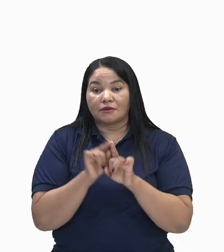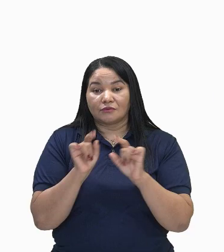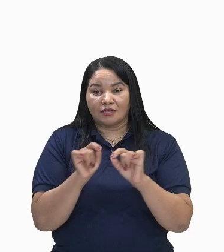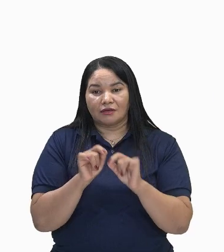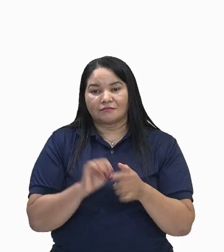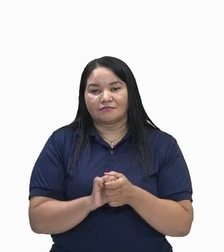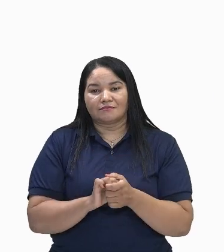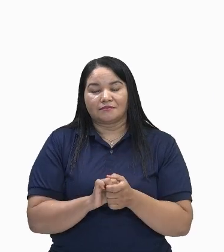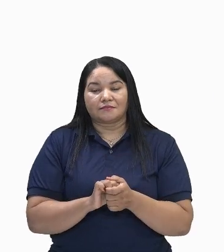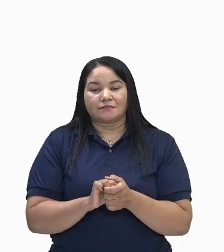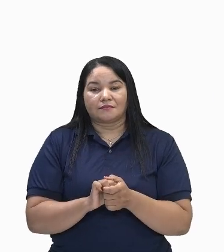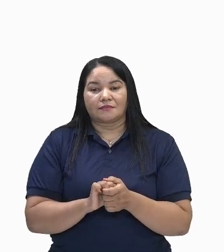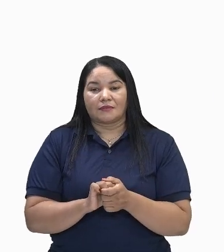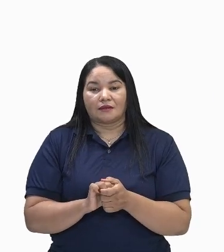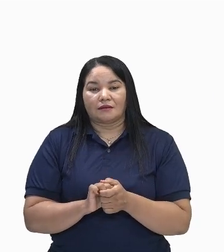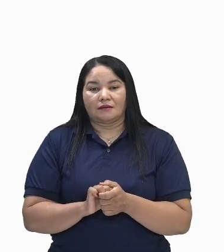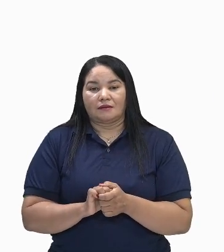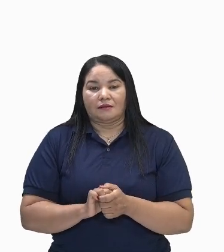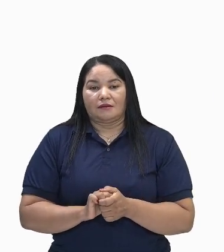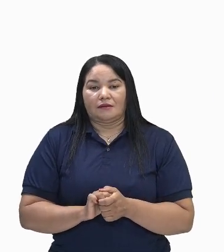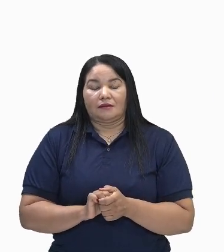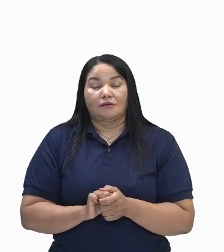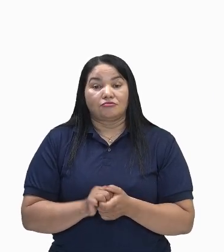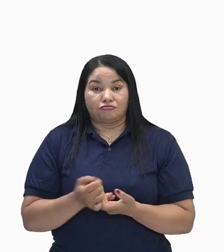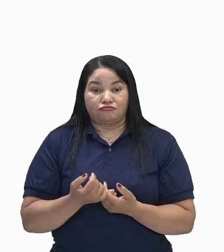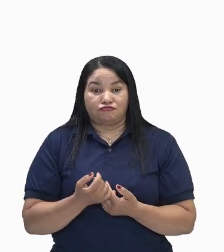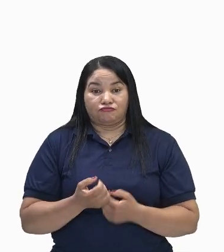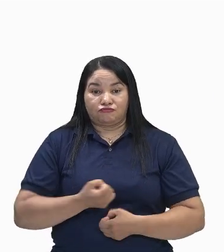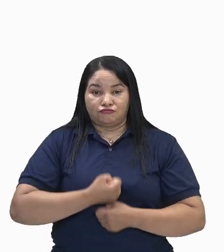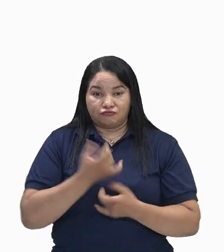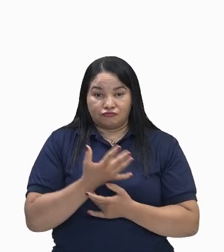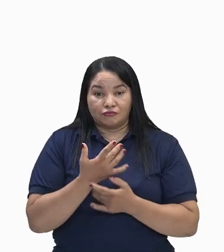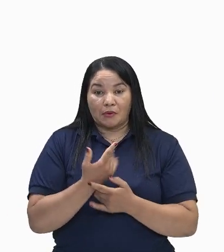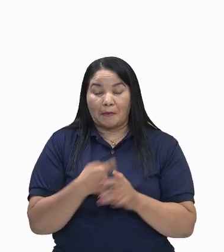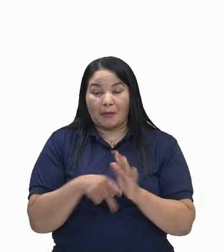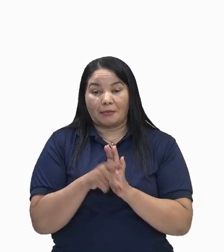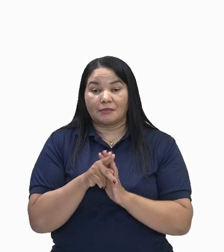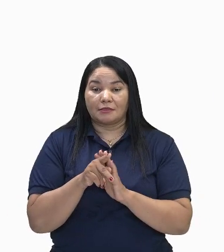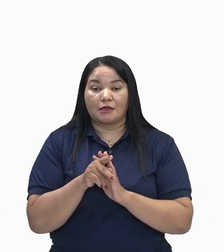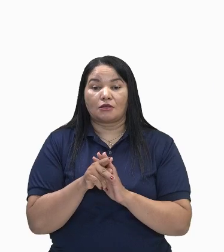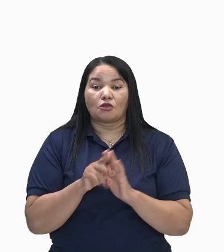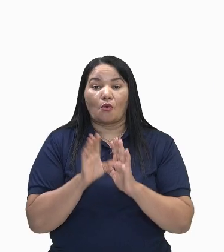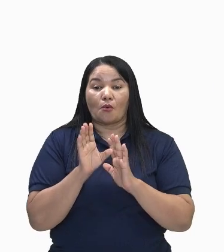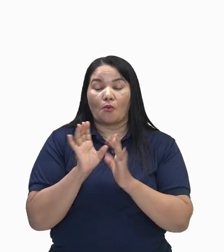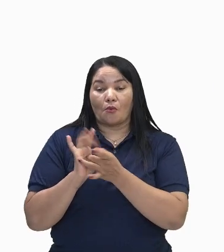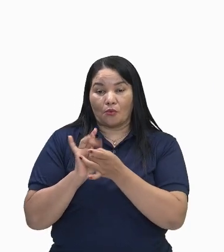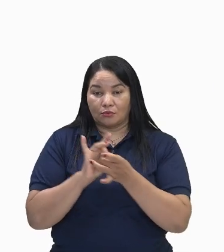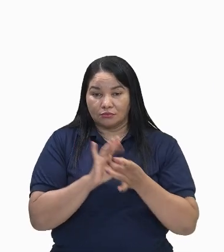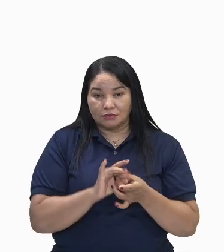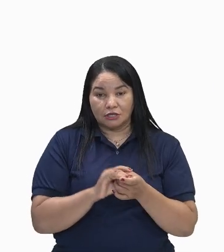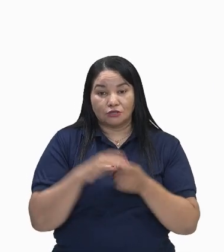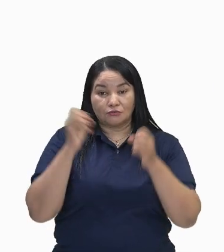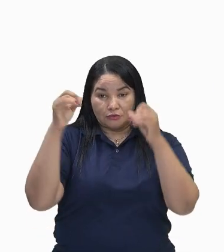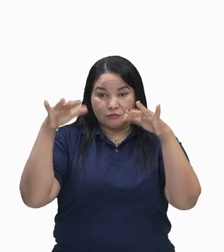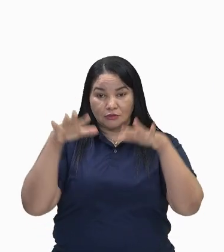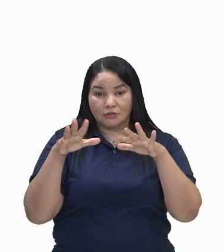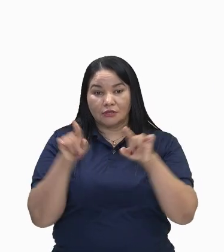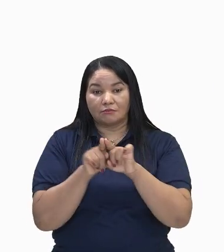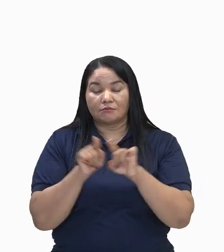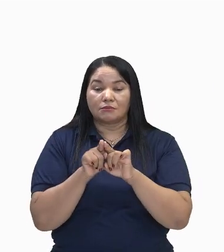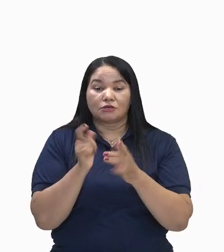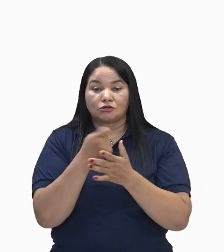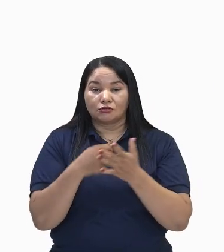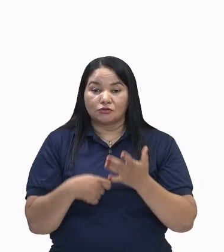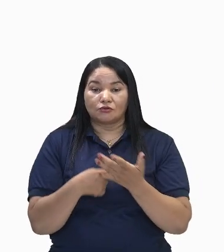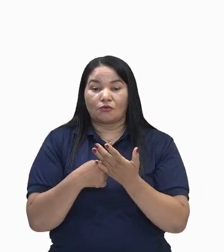mordaz. Essa sátira faz parte do contexto iluminista, em que escritores